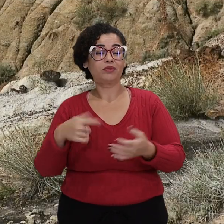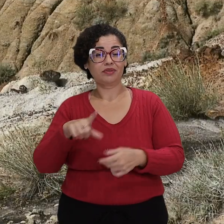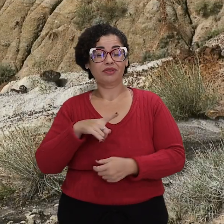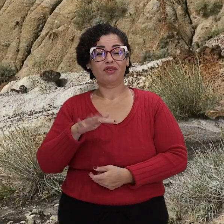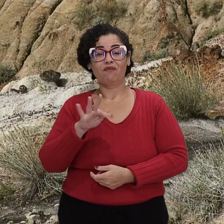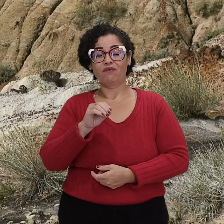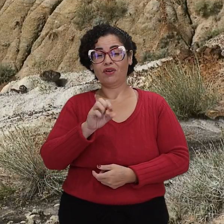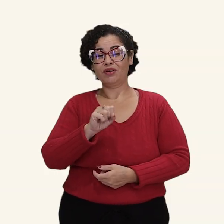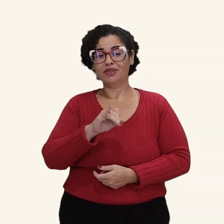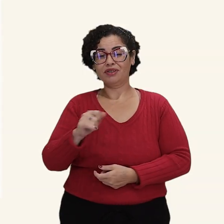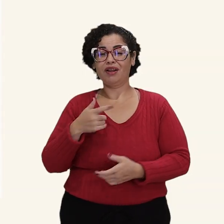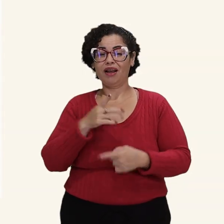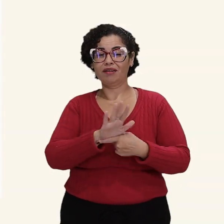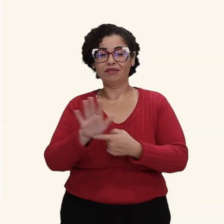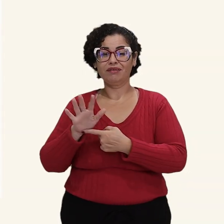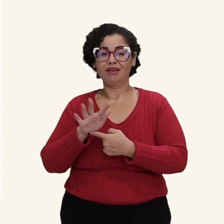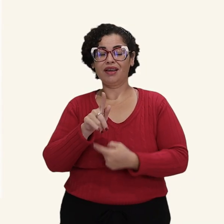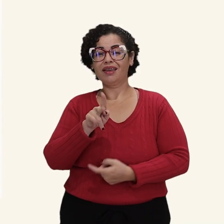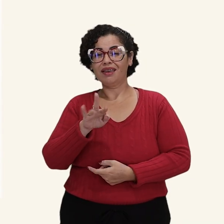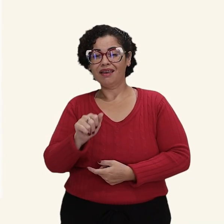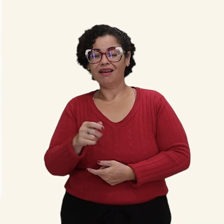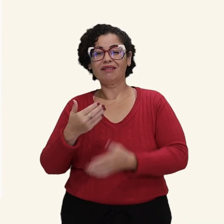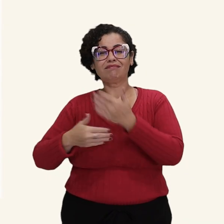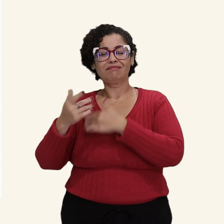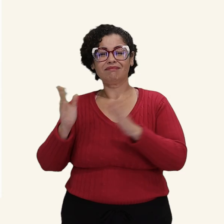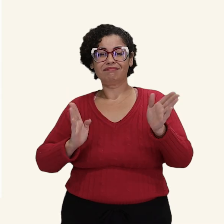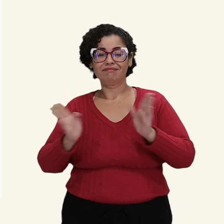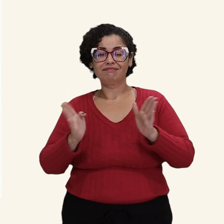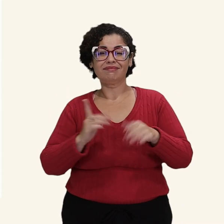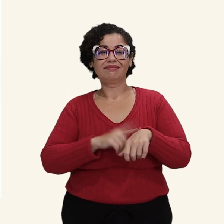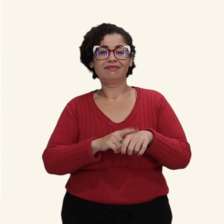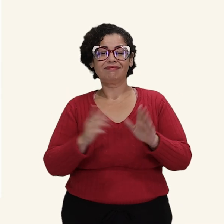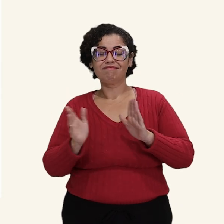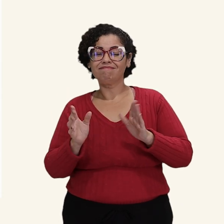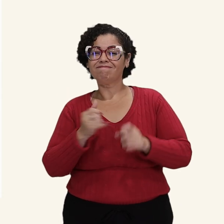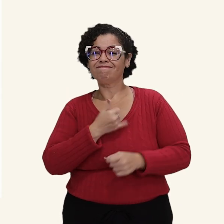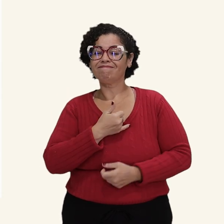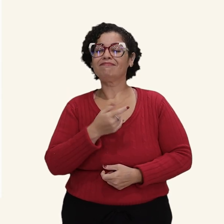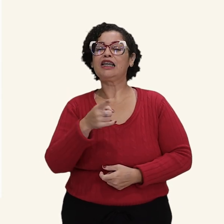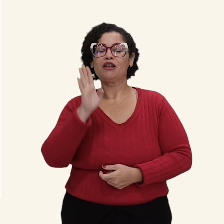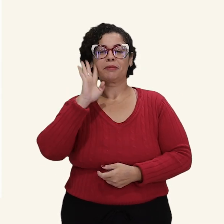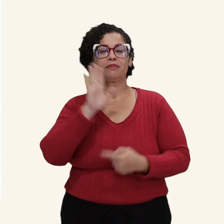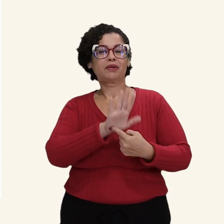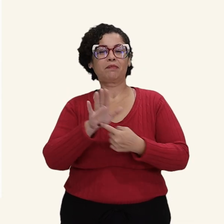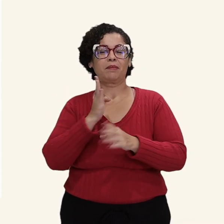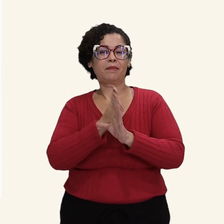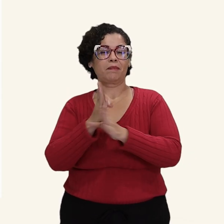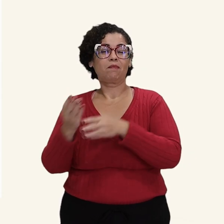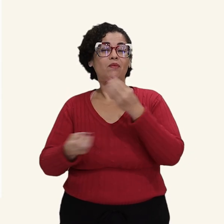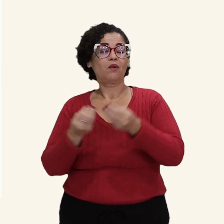de fósseis guias, existiram durante curtos períodos de tempo e são fundamentais para